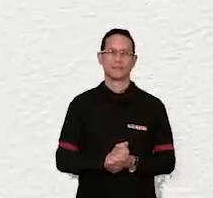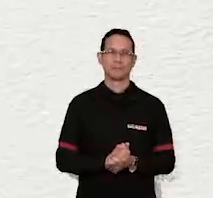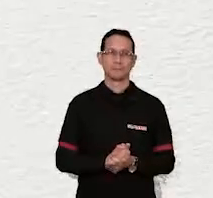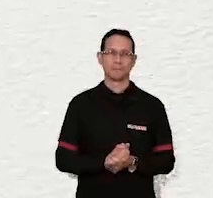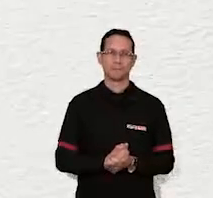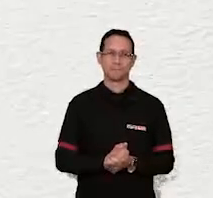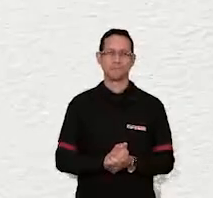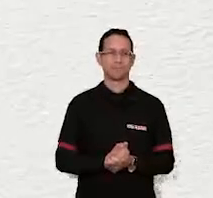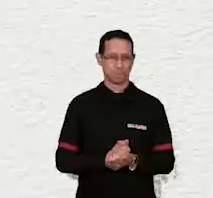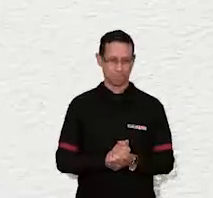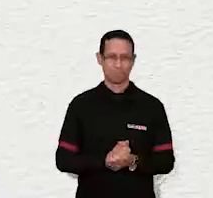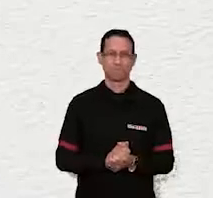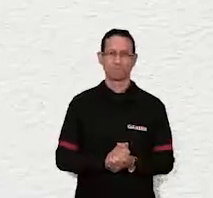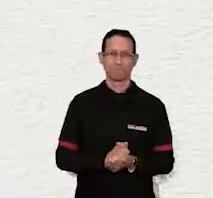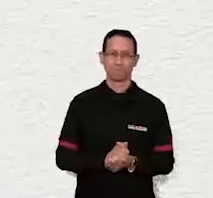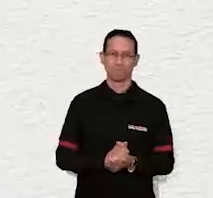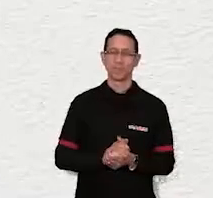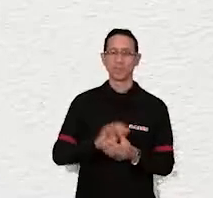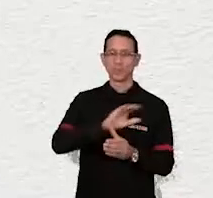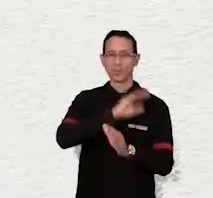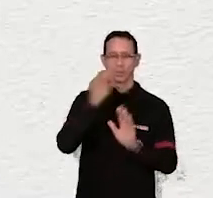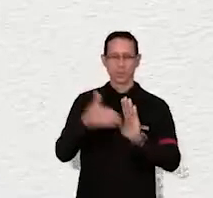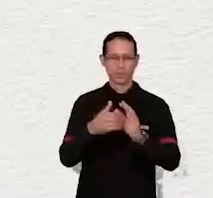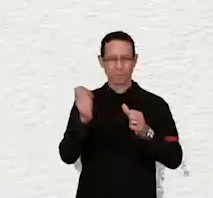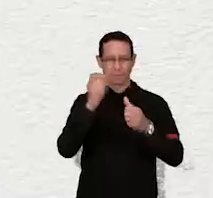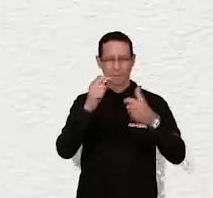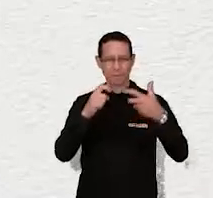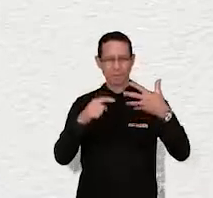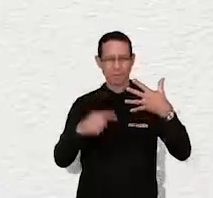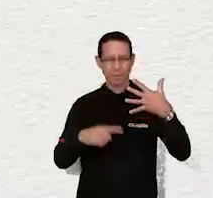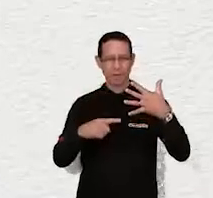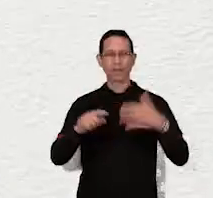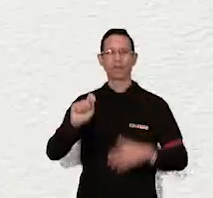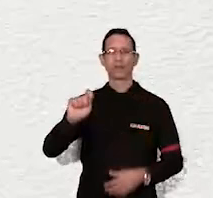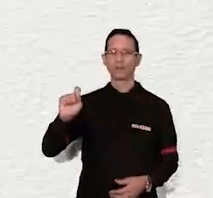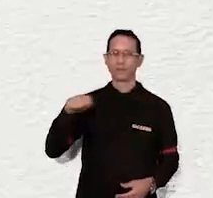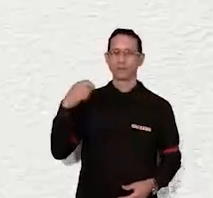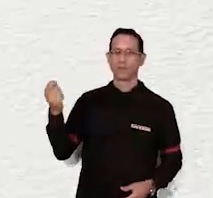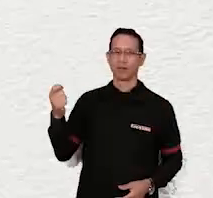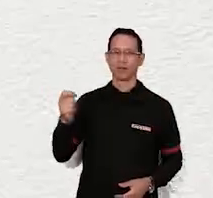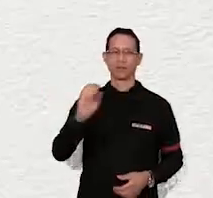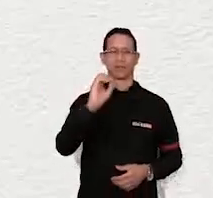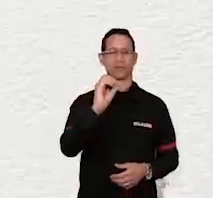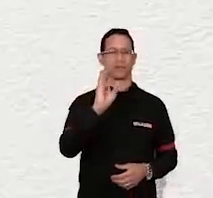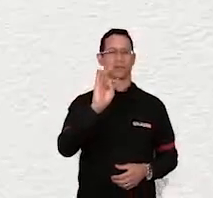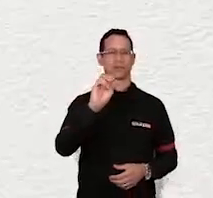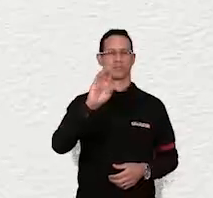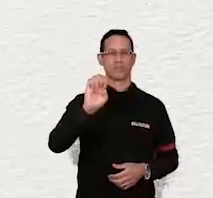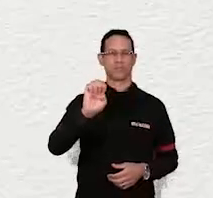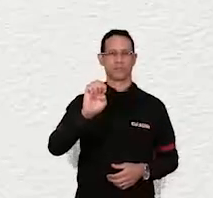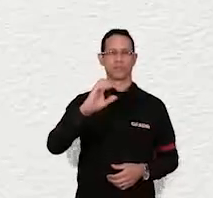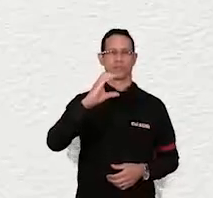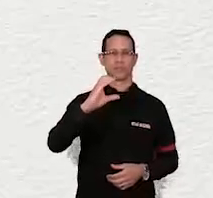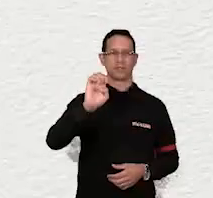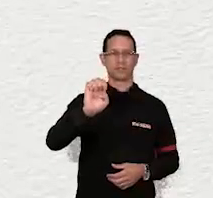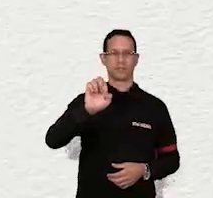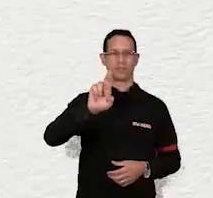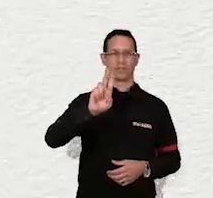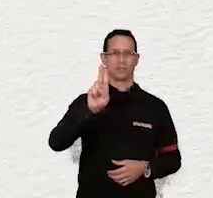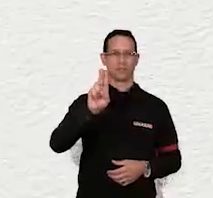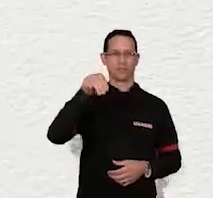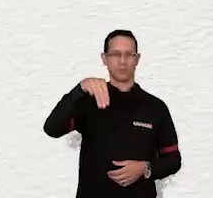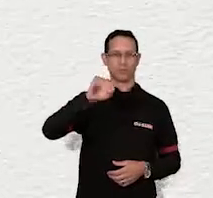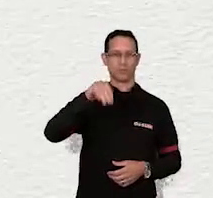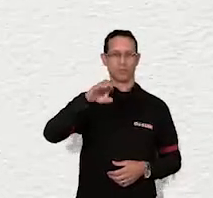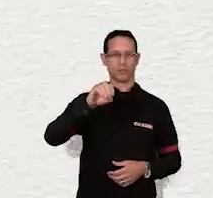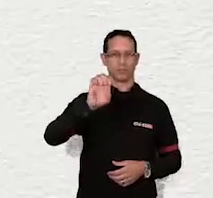Então, essas todas que passaram a gente chama de otite cerumino-eczematosa. E hoje nós vamos